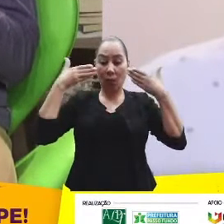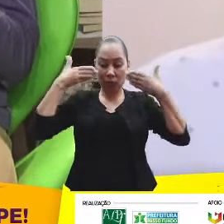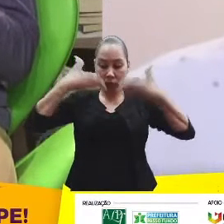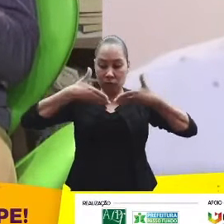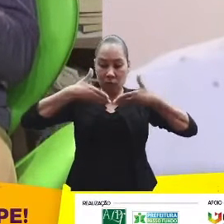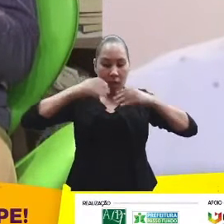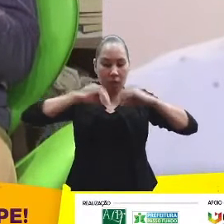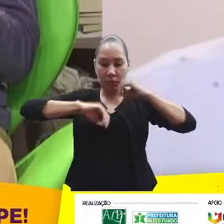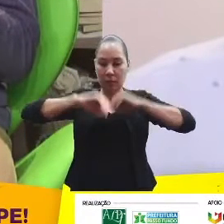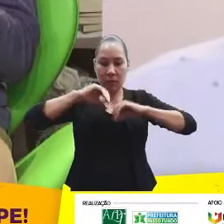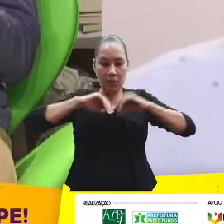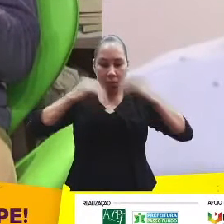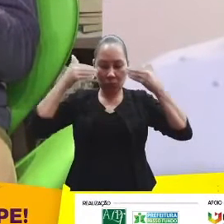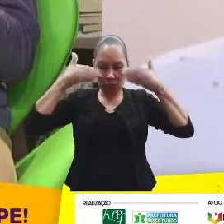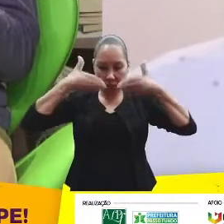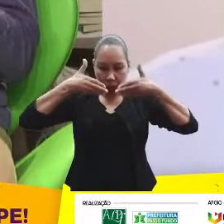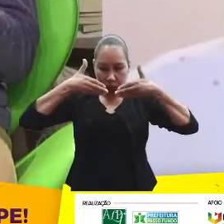depressão,